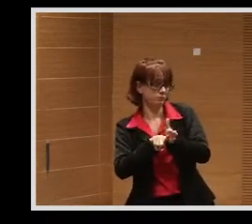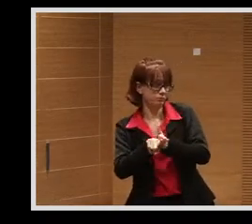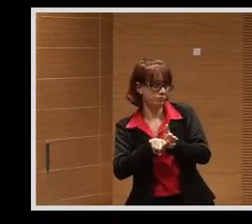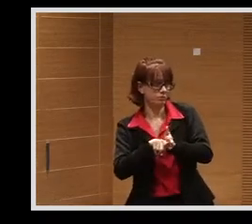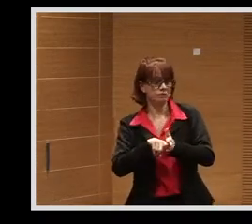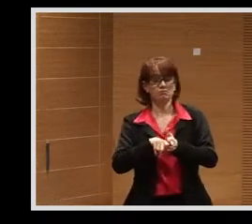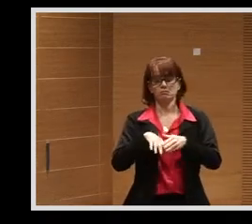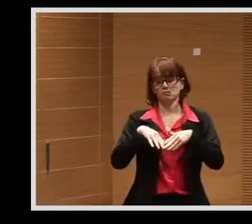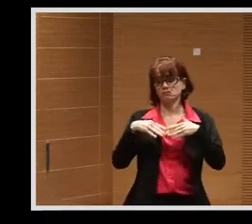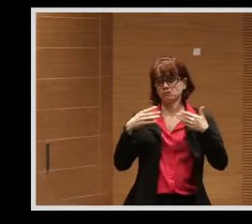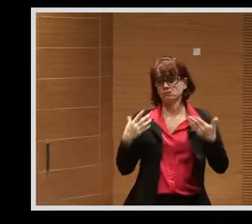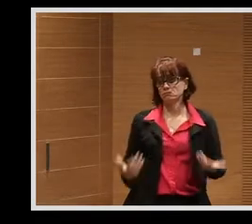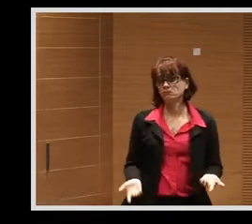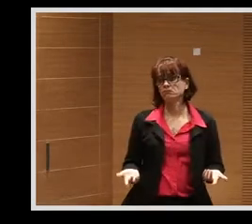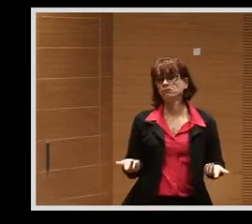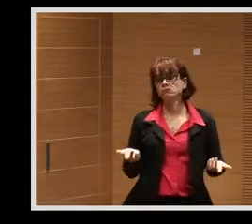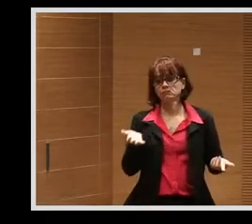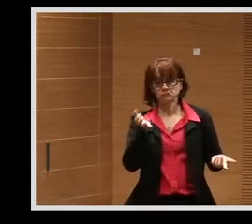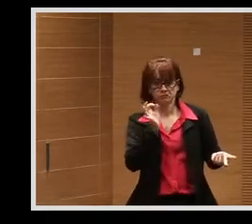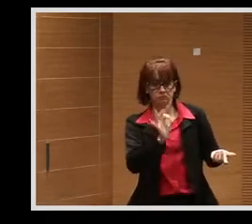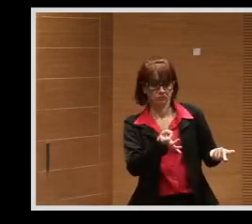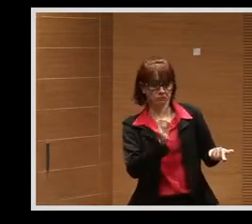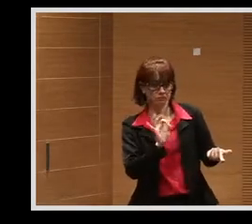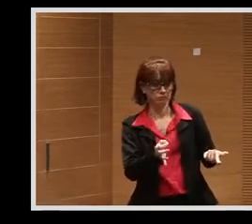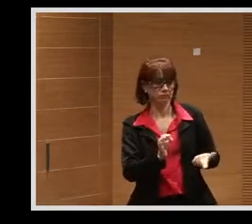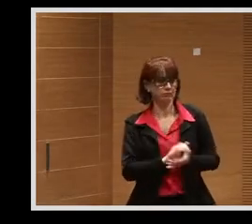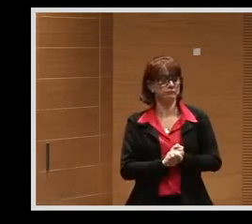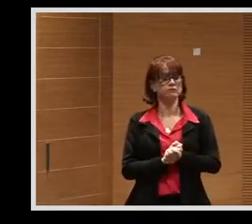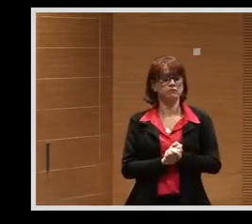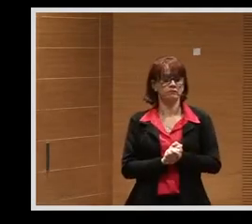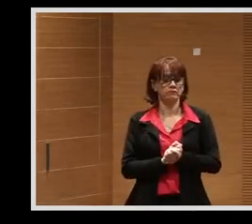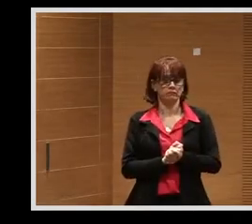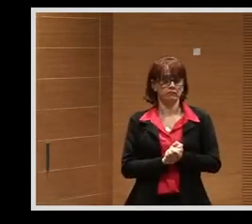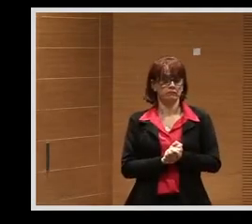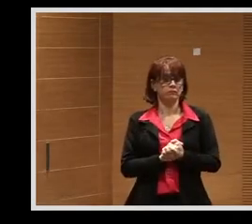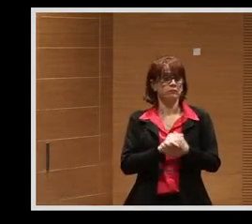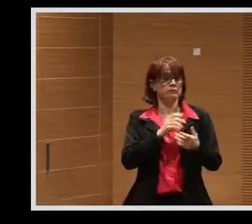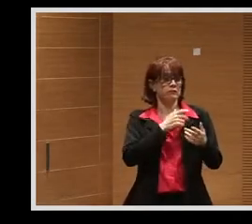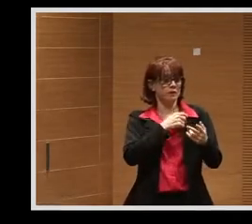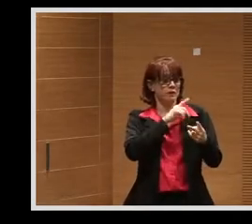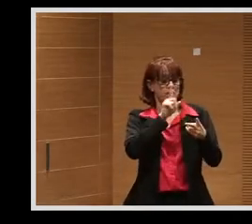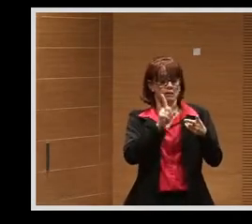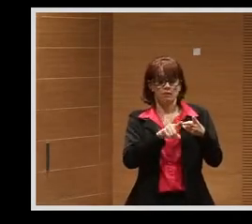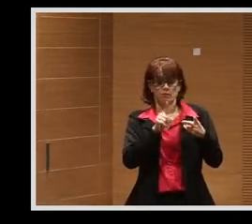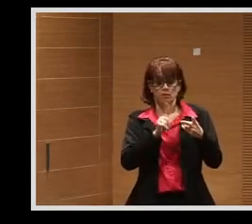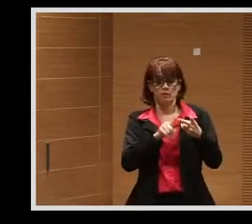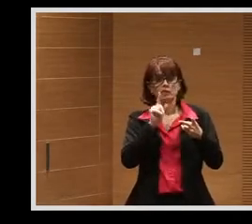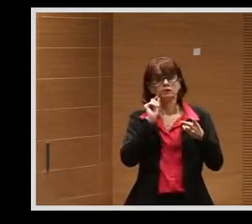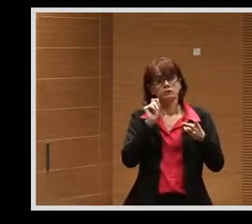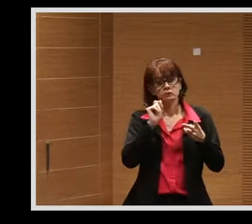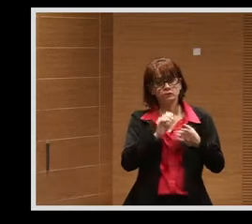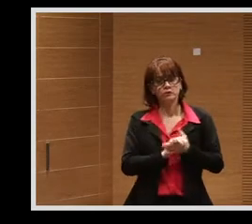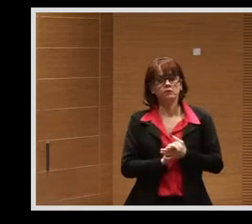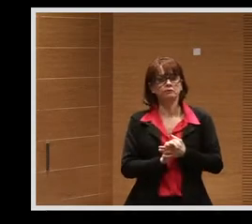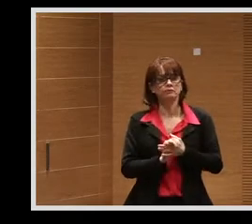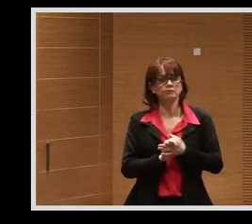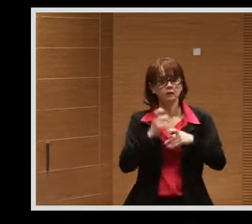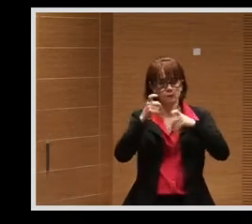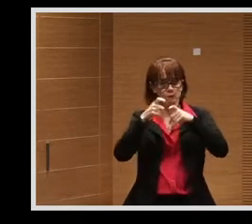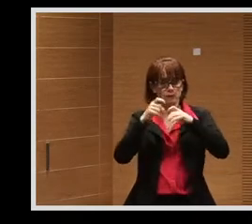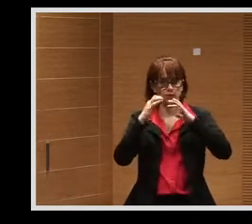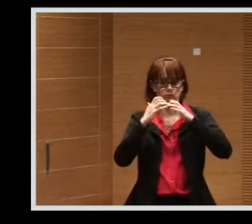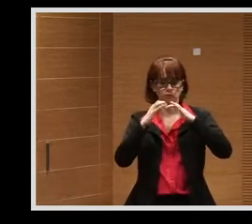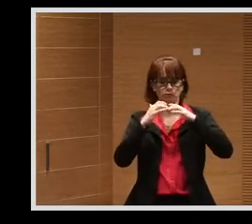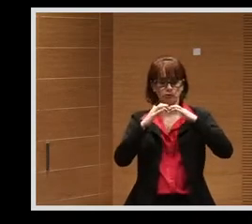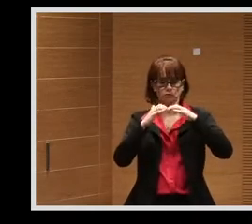quem sabe, né? Um outro eixo que eu fui reconhecendo era o neurologista entraria no, naquilo